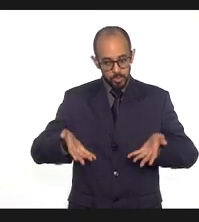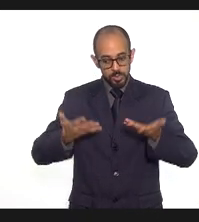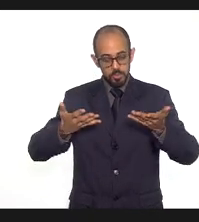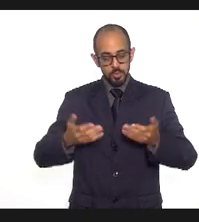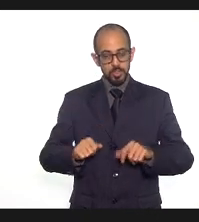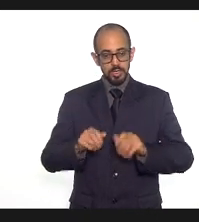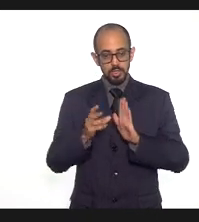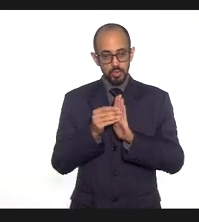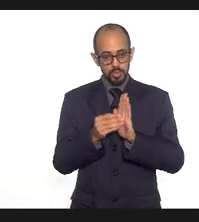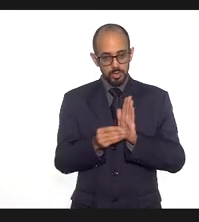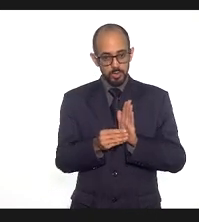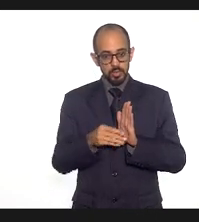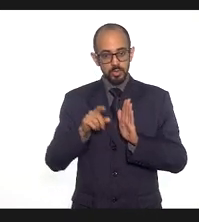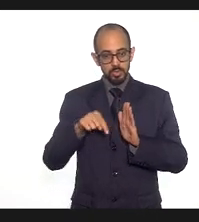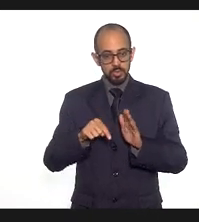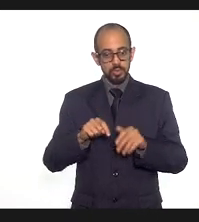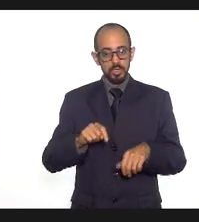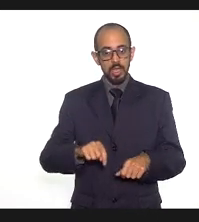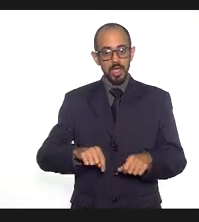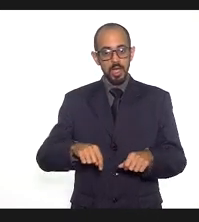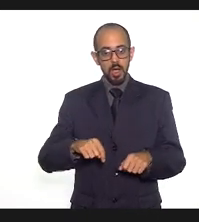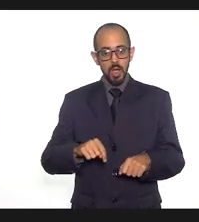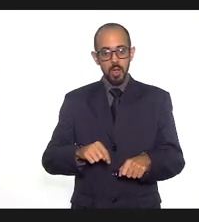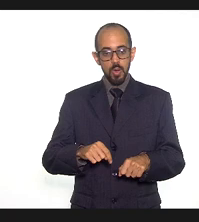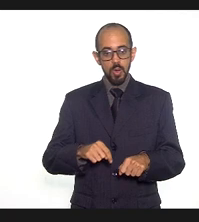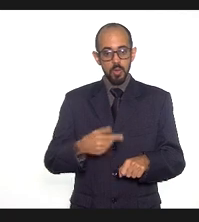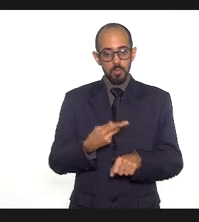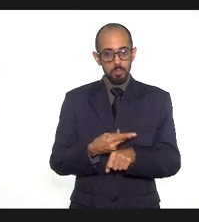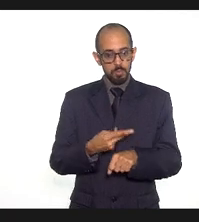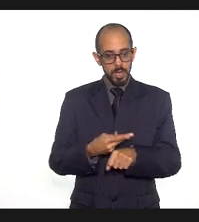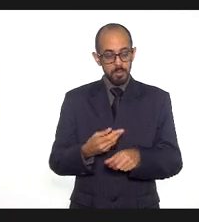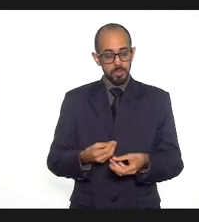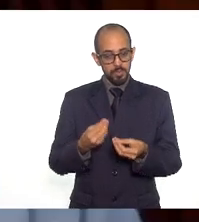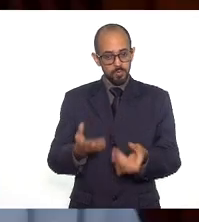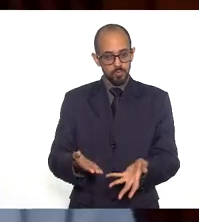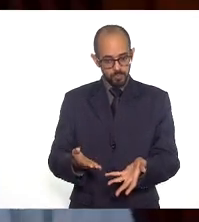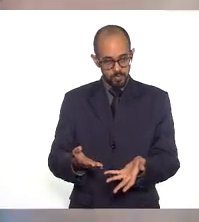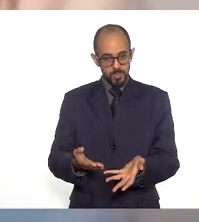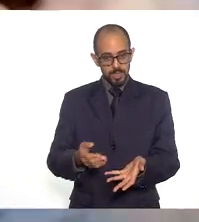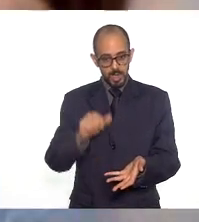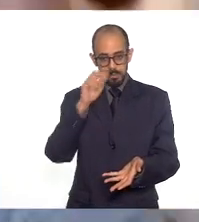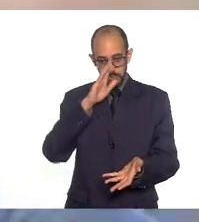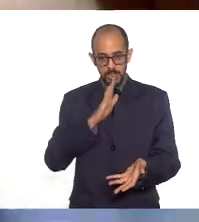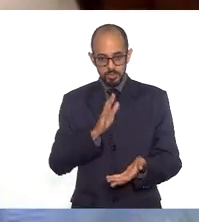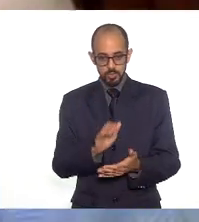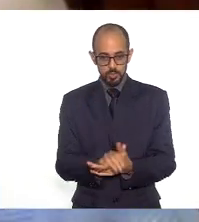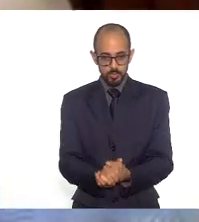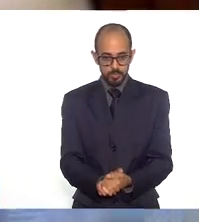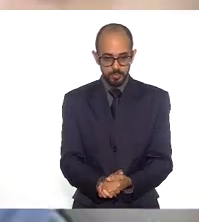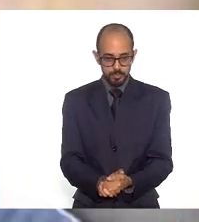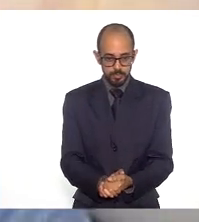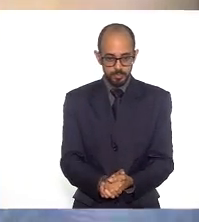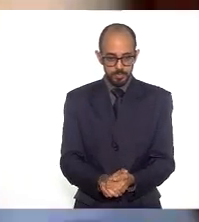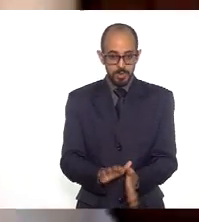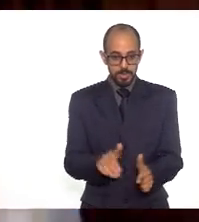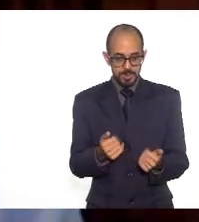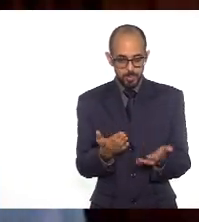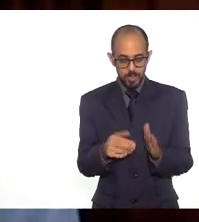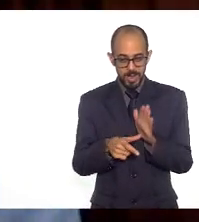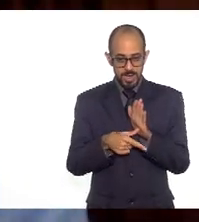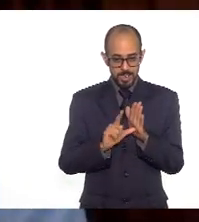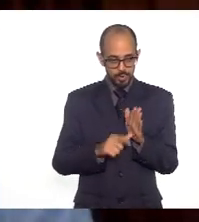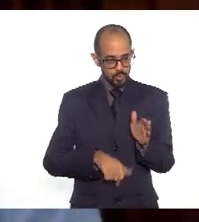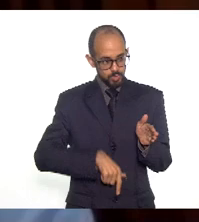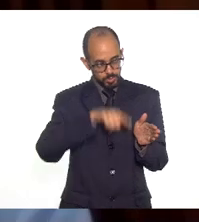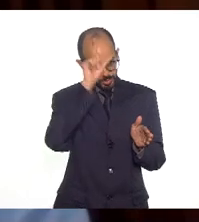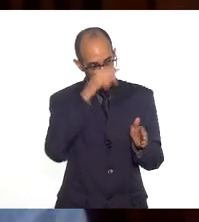contribuição e legado que a CCJ do Rio de Janeiro vai deixar para o país. E, Rodrigo, deixa só, antes de passar a palavra para o Luiz Paulo, eu quero só explicar o